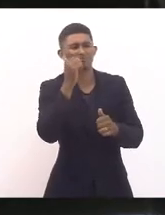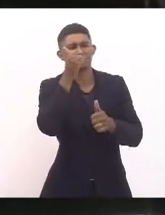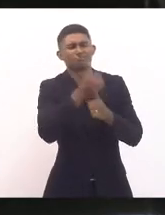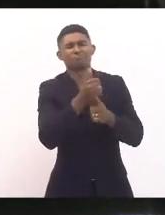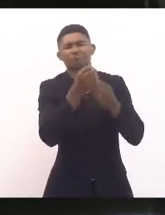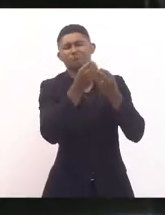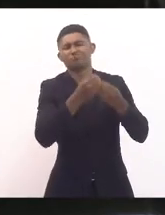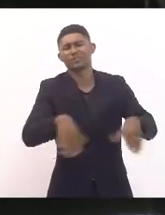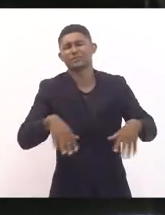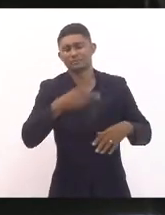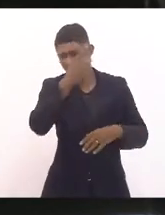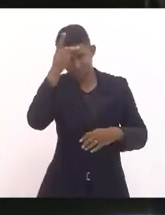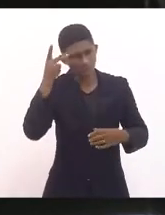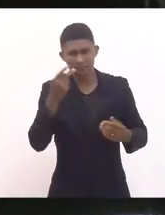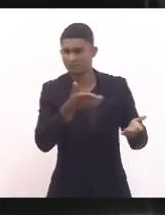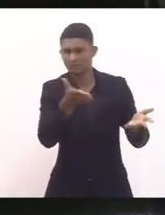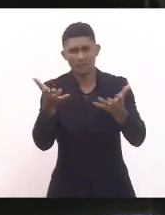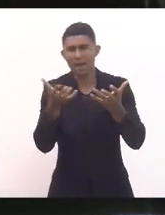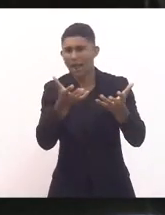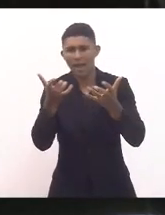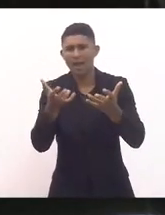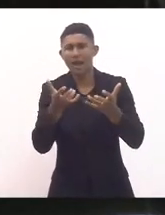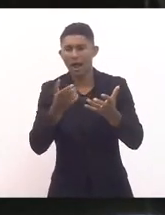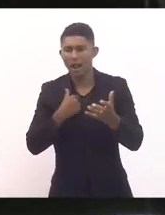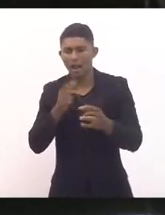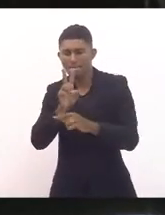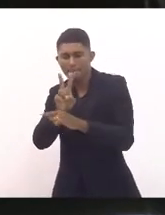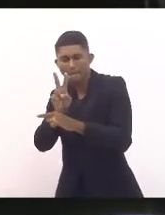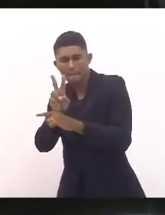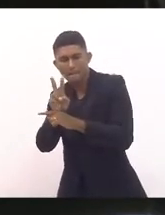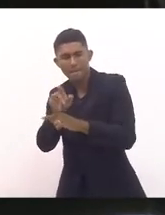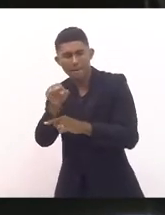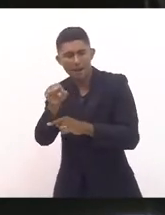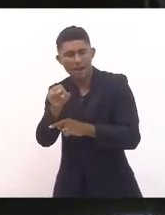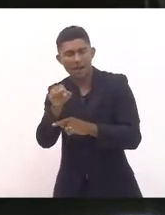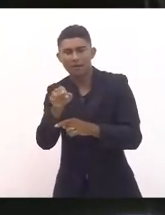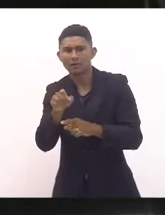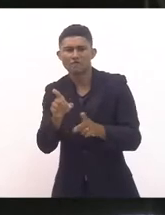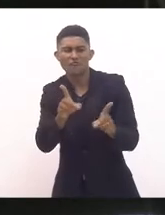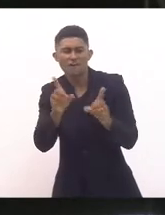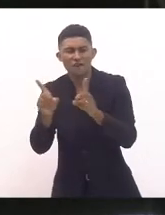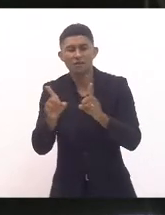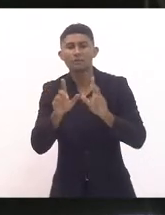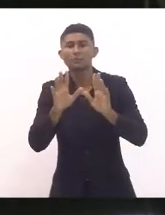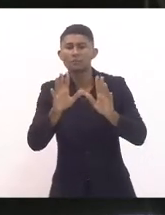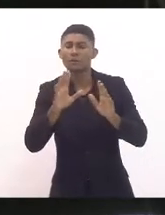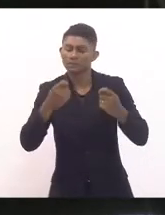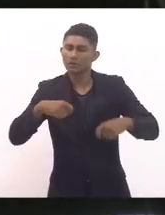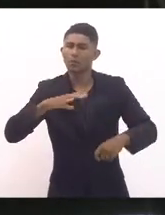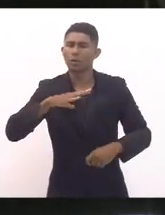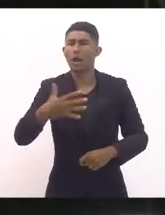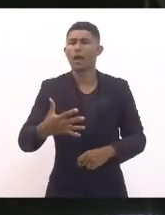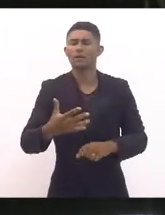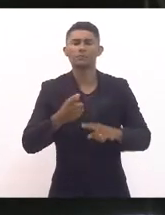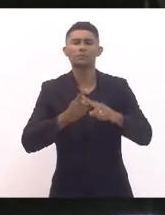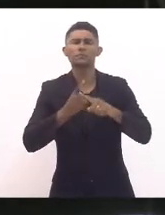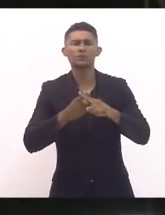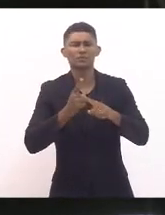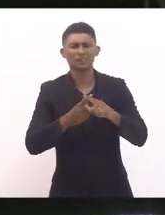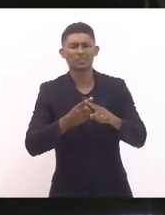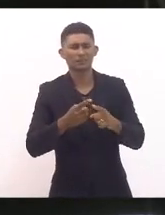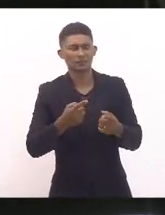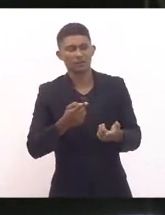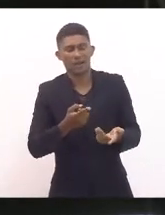seus setores, que defendam, mas tenham coragem. E não faça supressão através de